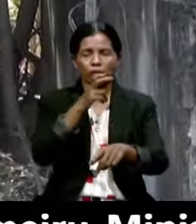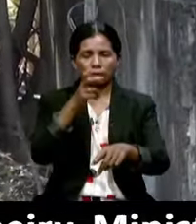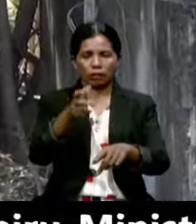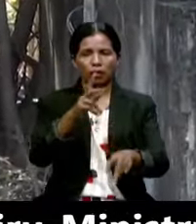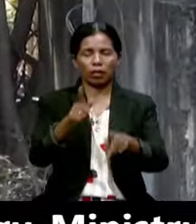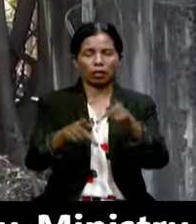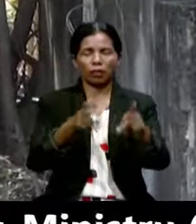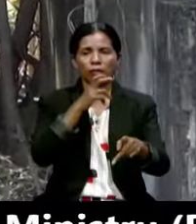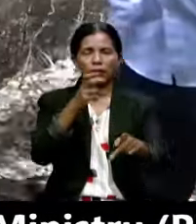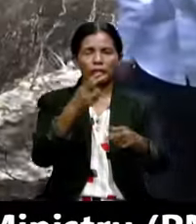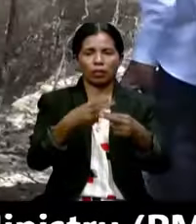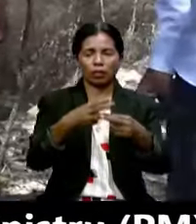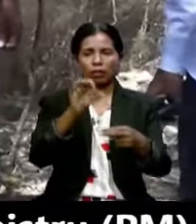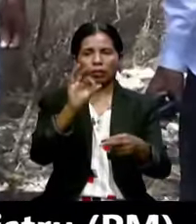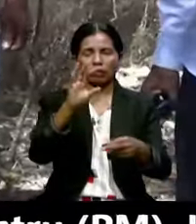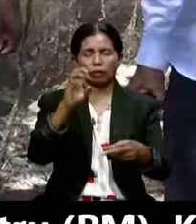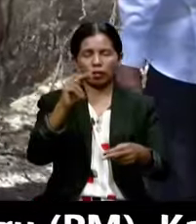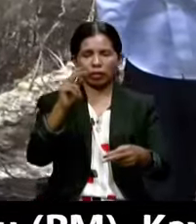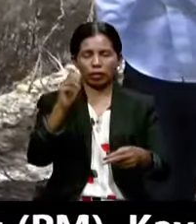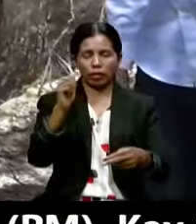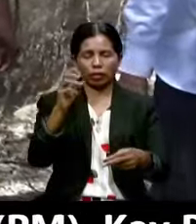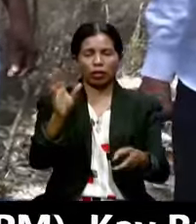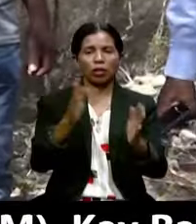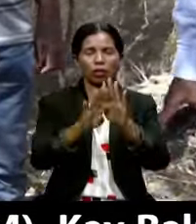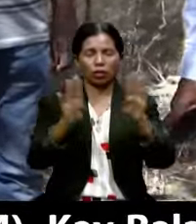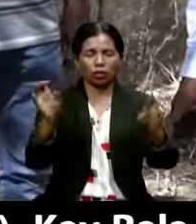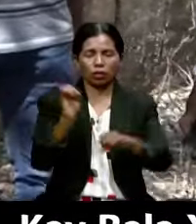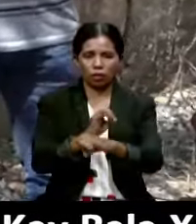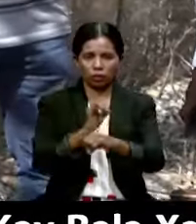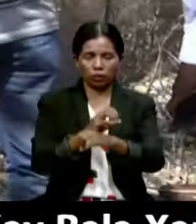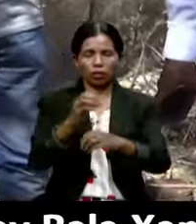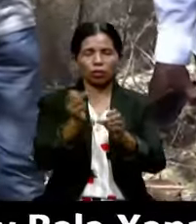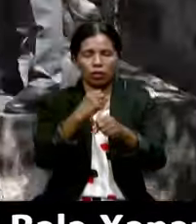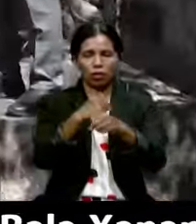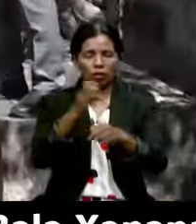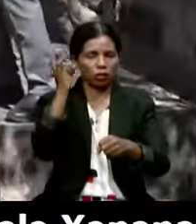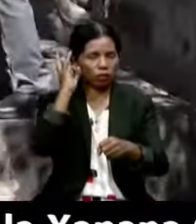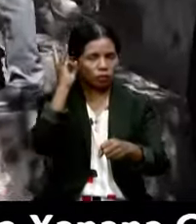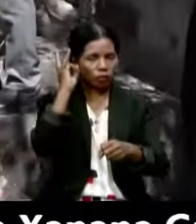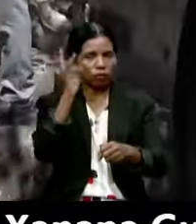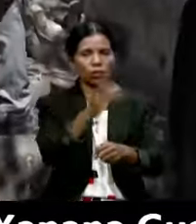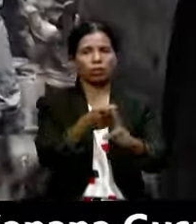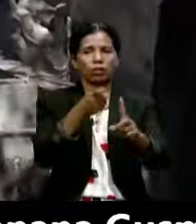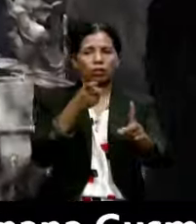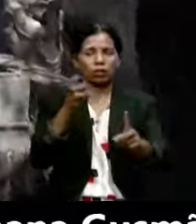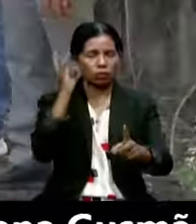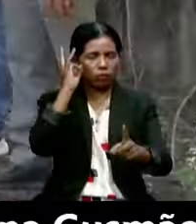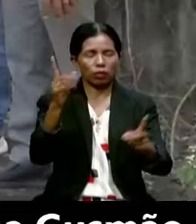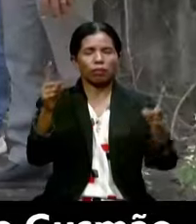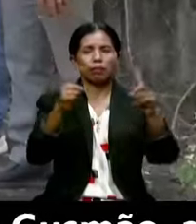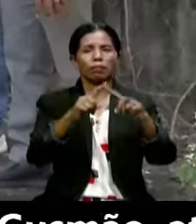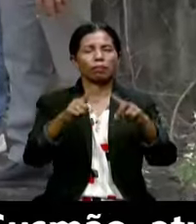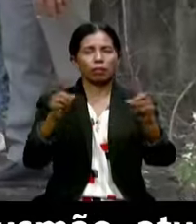cidadão português Honaram Fernanda Macloque indústria refere ou de halo produção ba tua aguardente usi tua mutin, mai